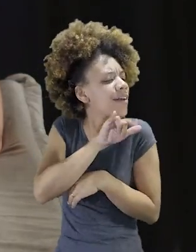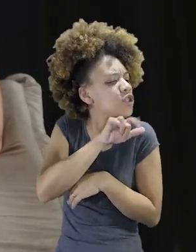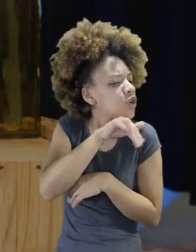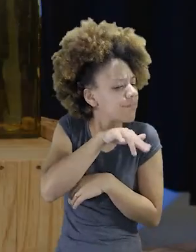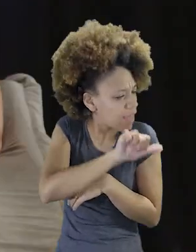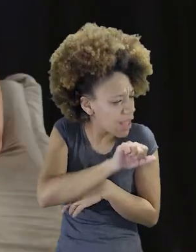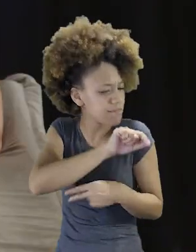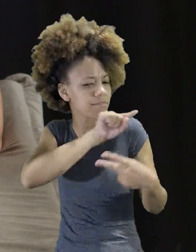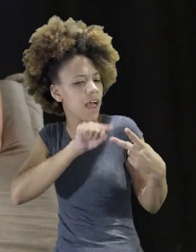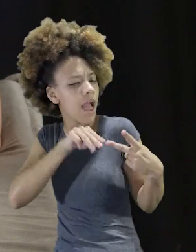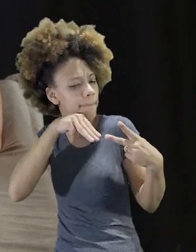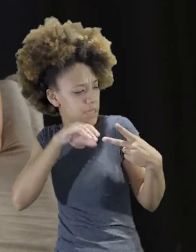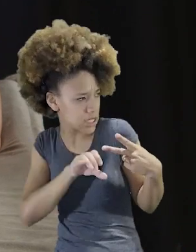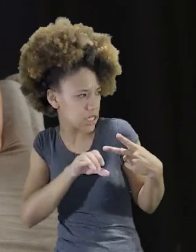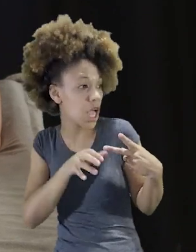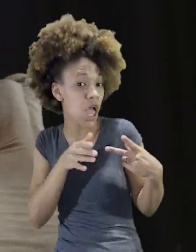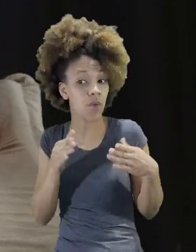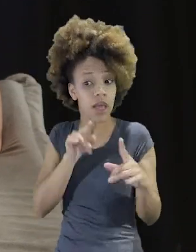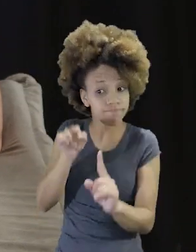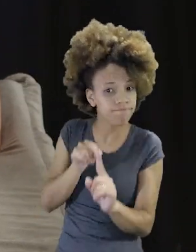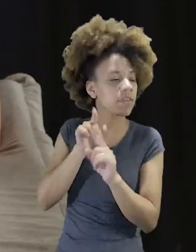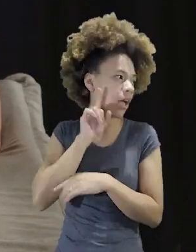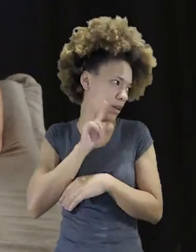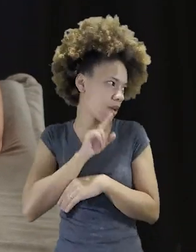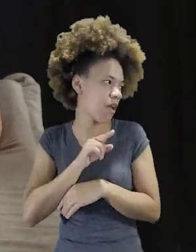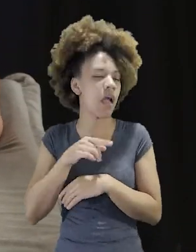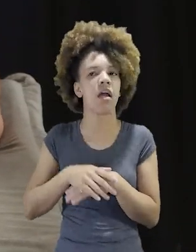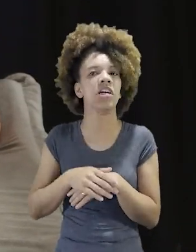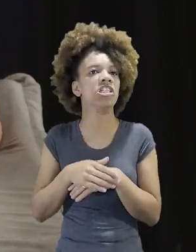Racionais Mc eu quero chegar nos americanos